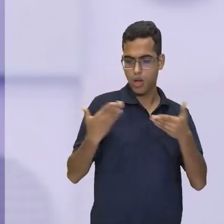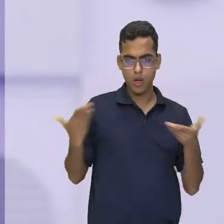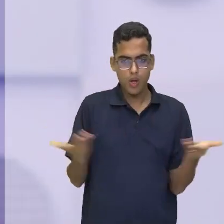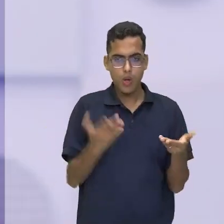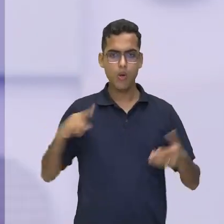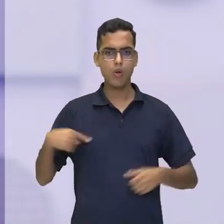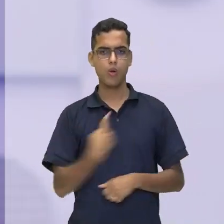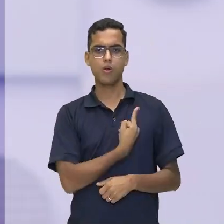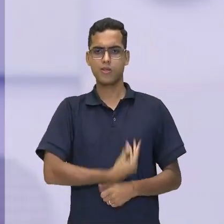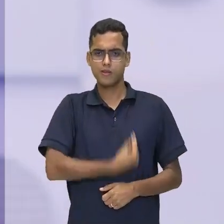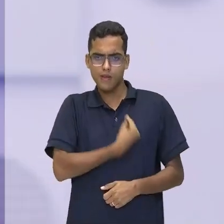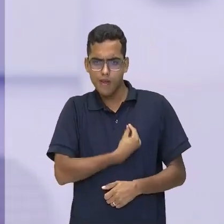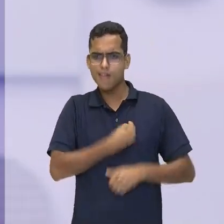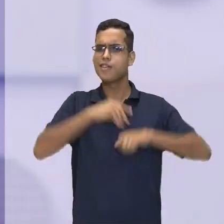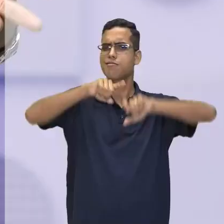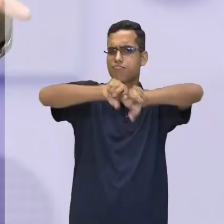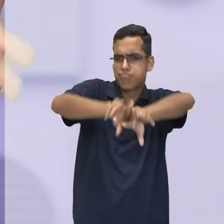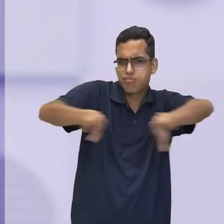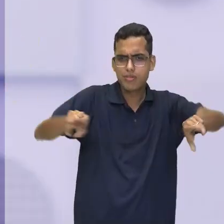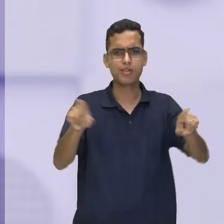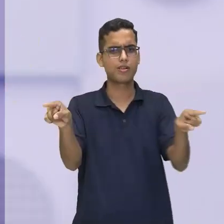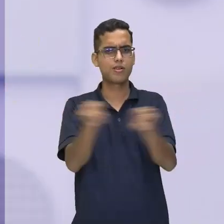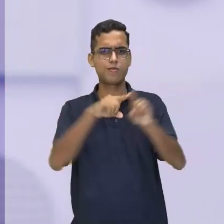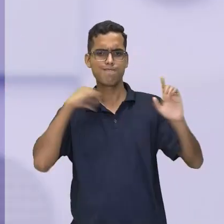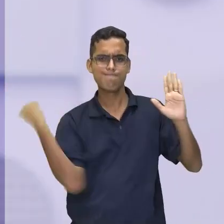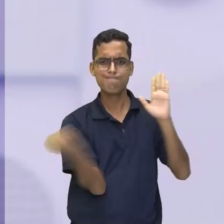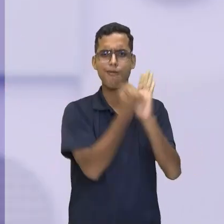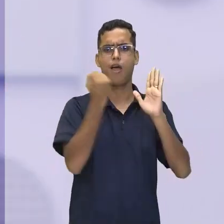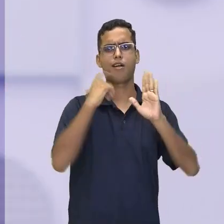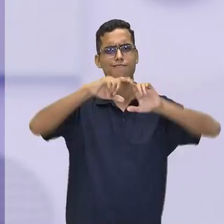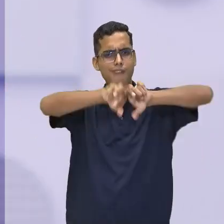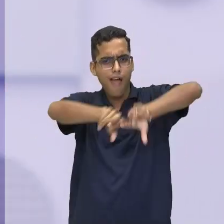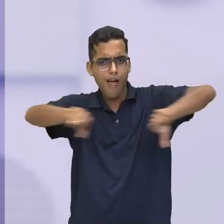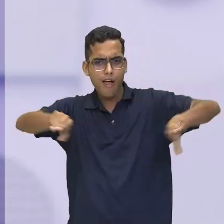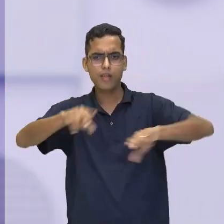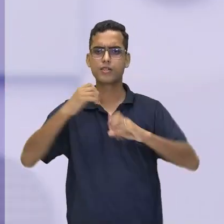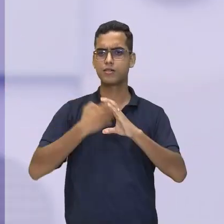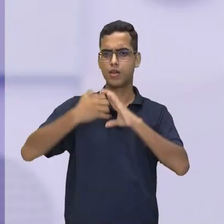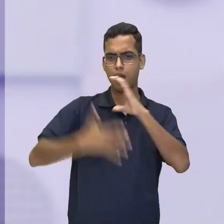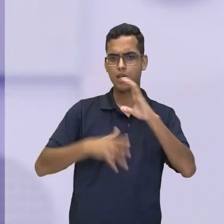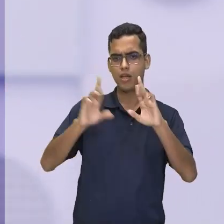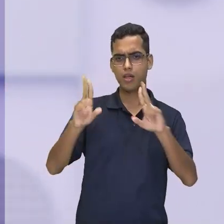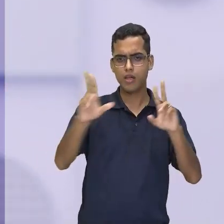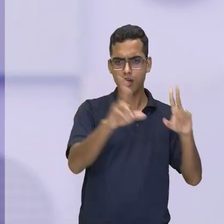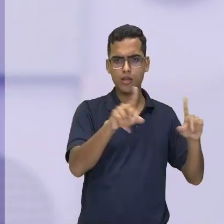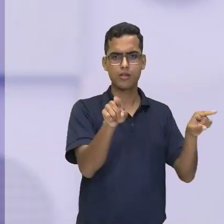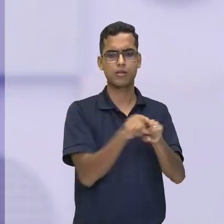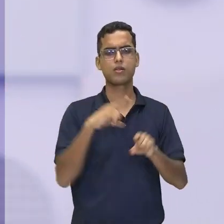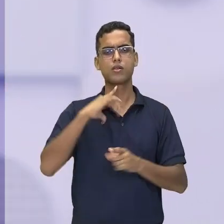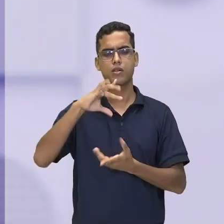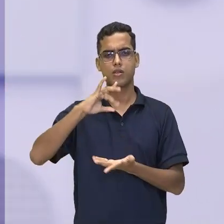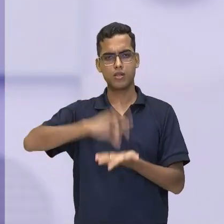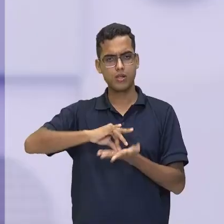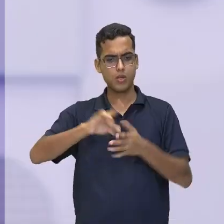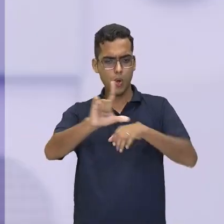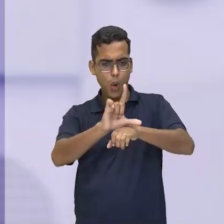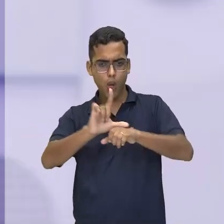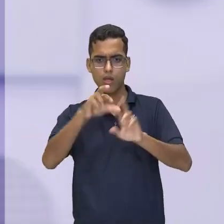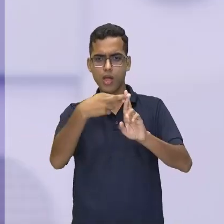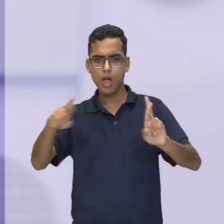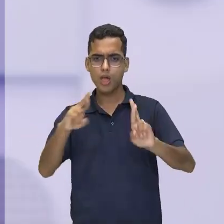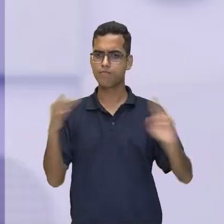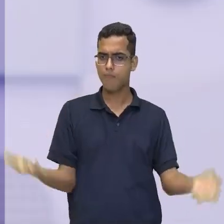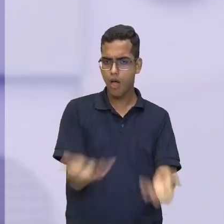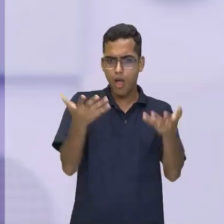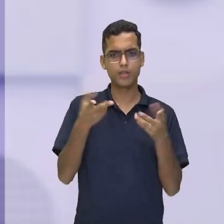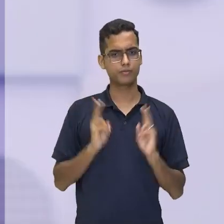tão diversificada, tão cheia, tão marcada por diferenças. Né? O líder religioso precisa ser o promotor dessas